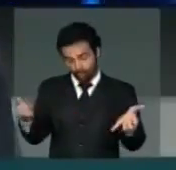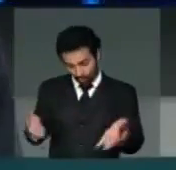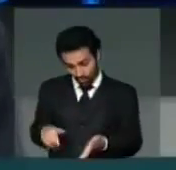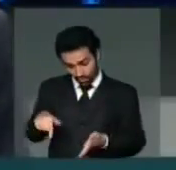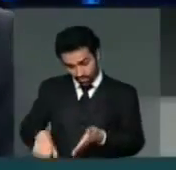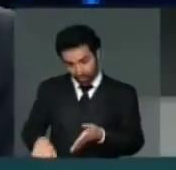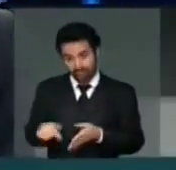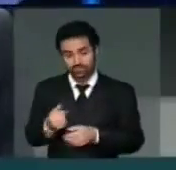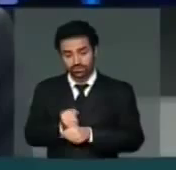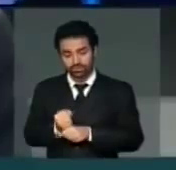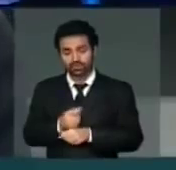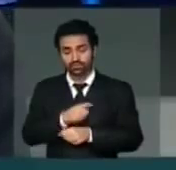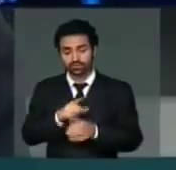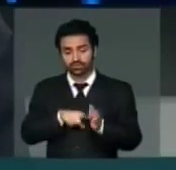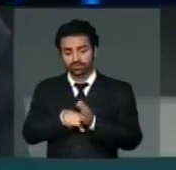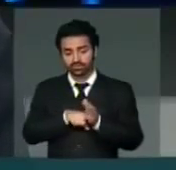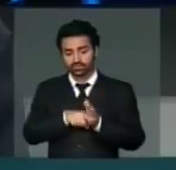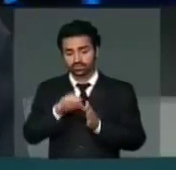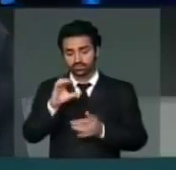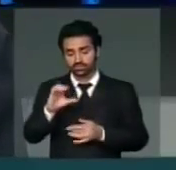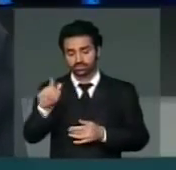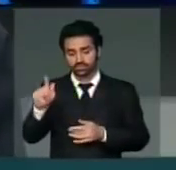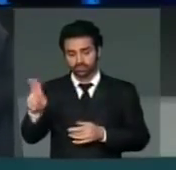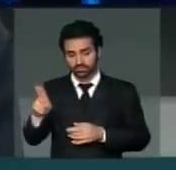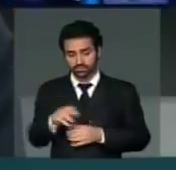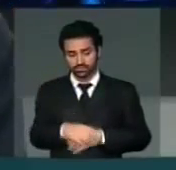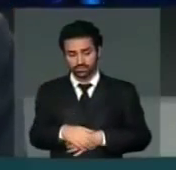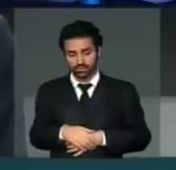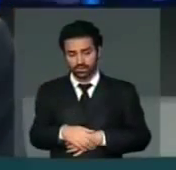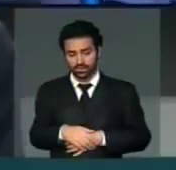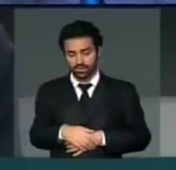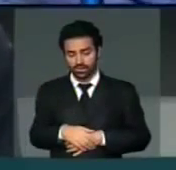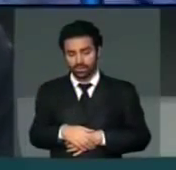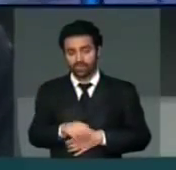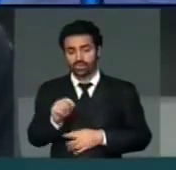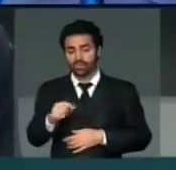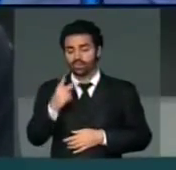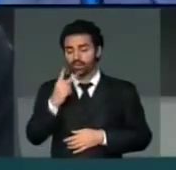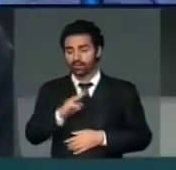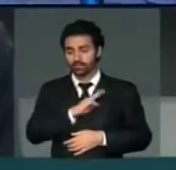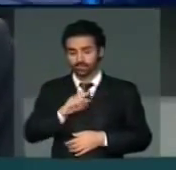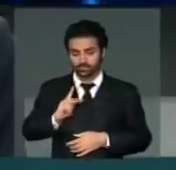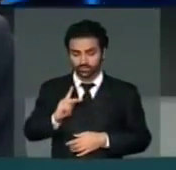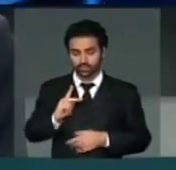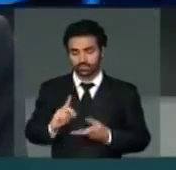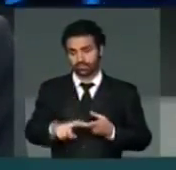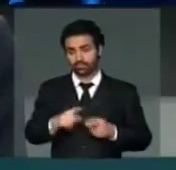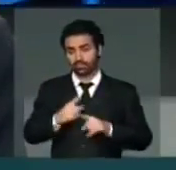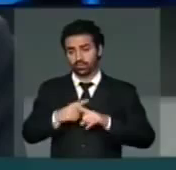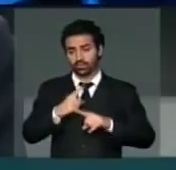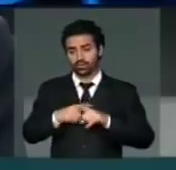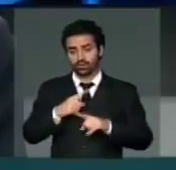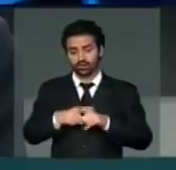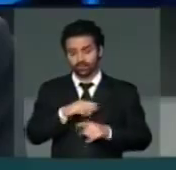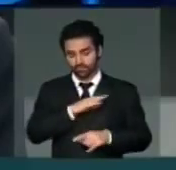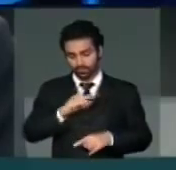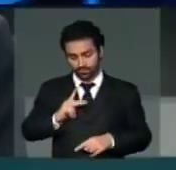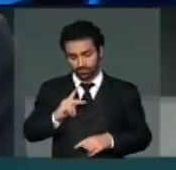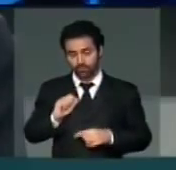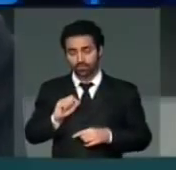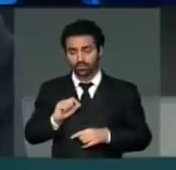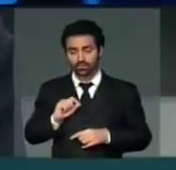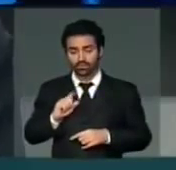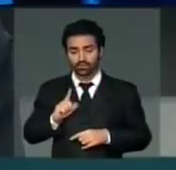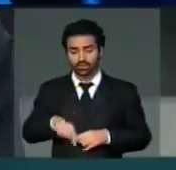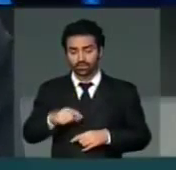investigado. Não é só a CGU, não estou falando só da CGU, estou falando do Ministério Público, porque passou a ser dirigido